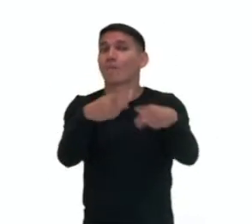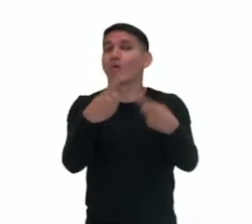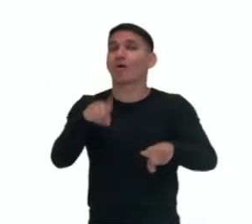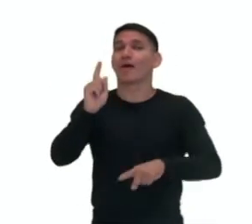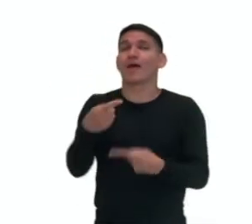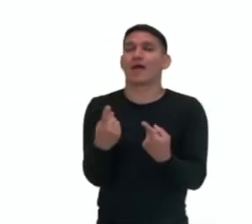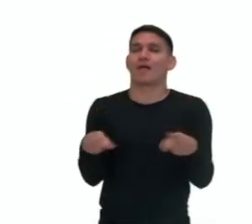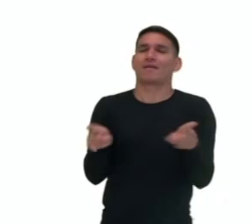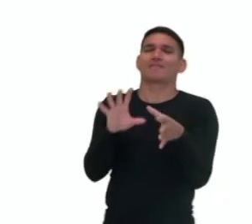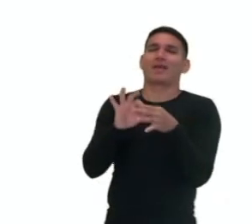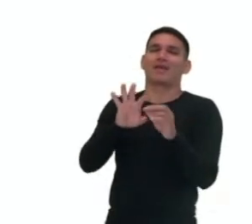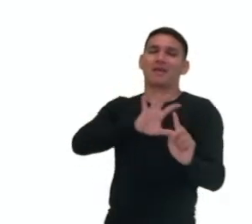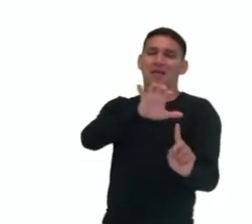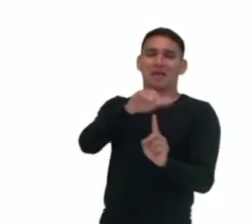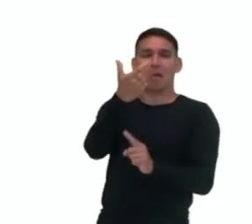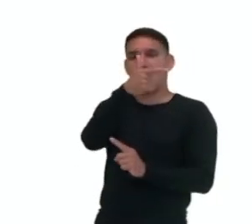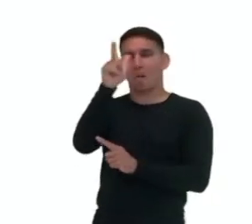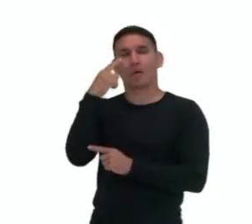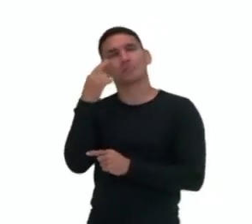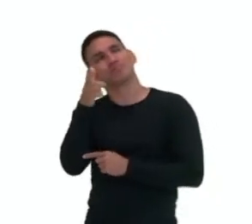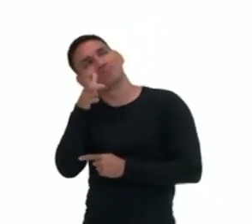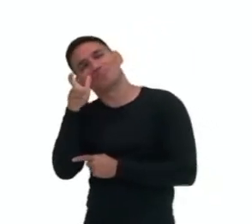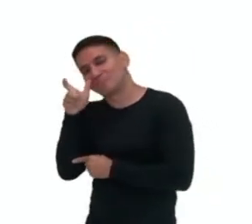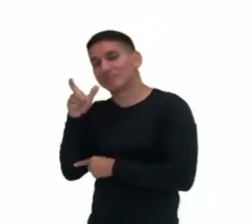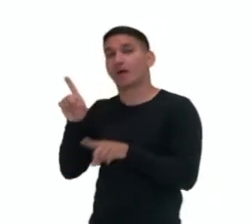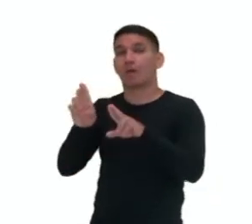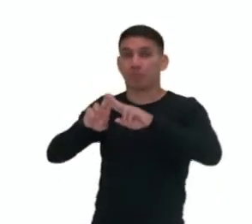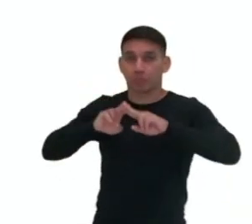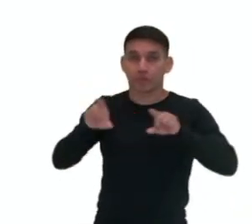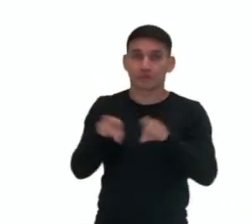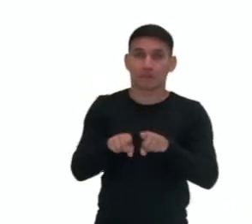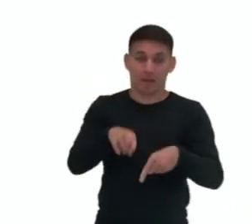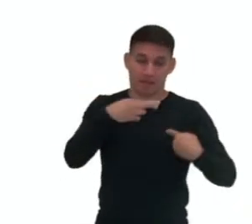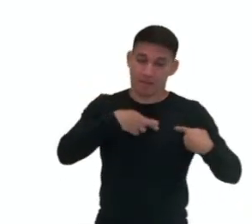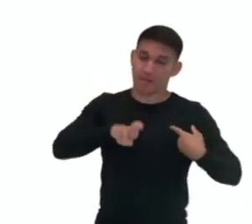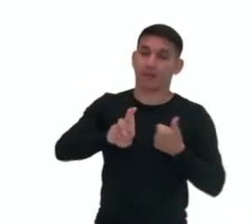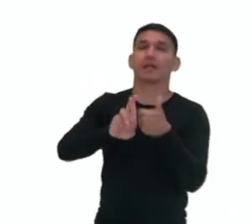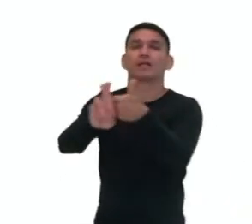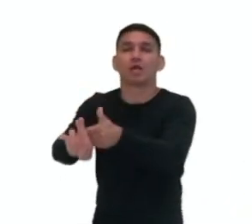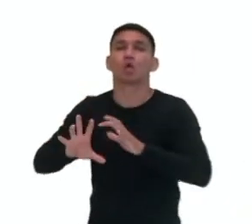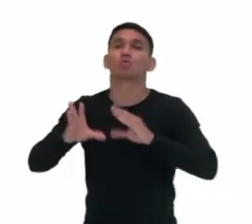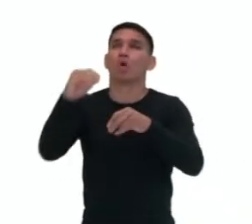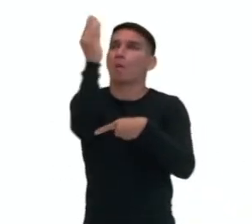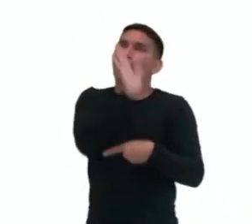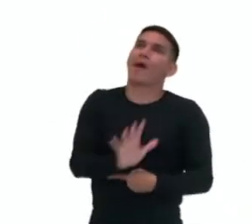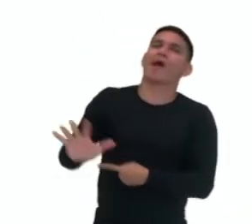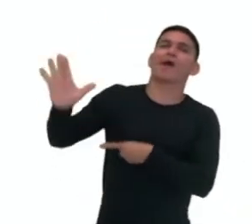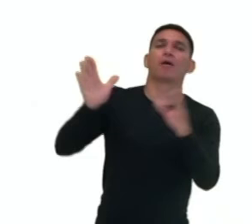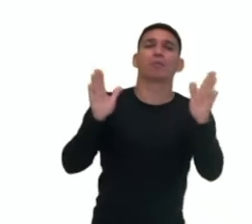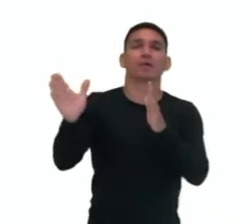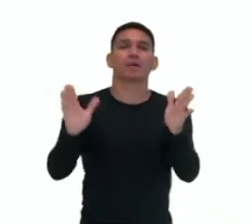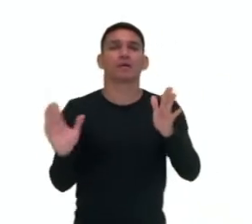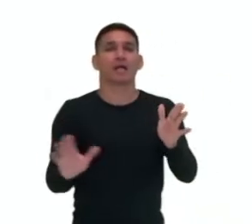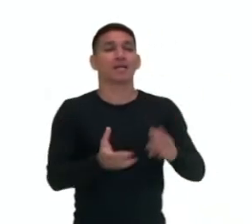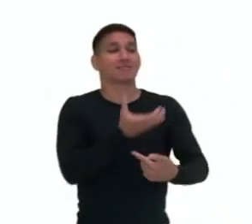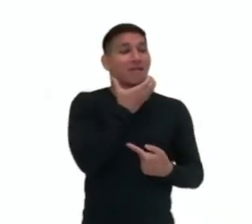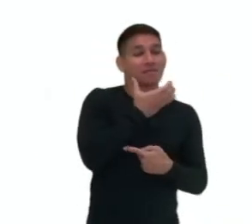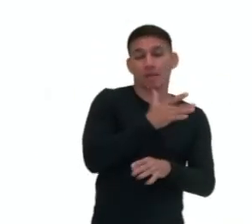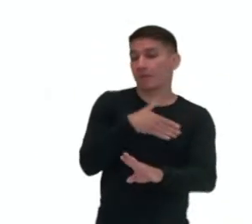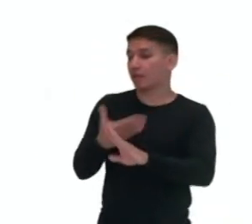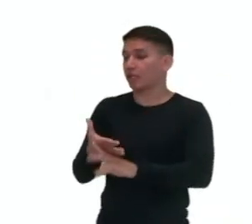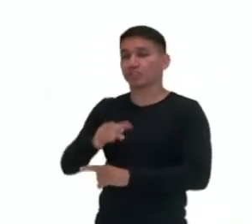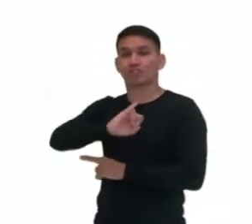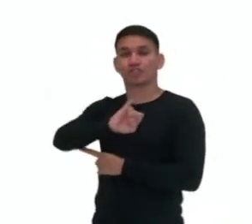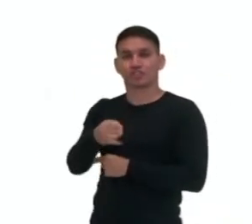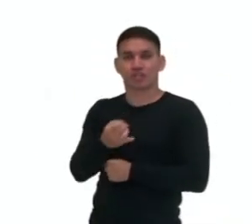Reis, ouça depois. Também de cunho religioso, acontece em todo o Brasil entre os meses de dezembro a janeiro de cada ano. E as Folias